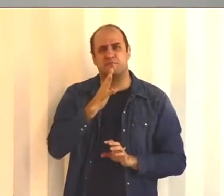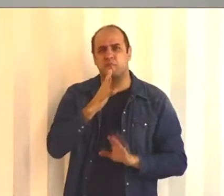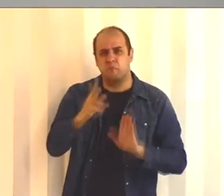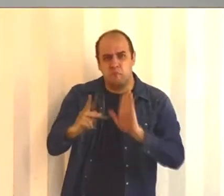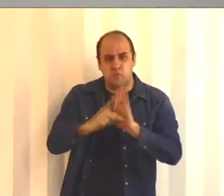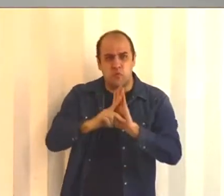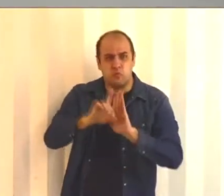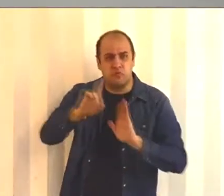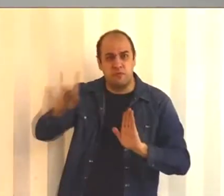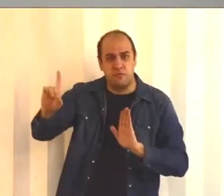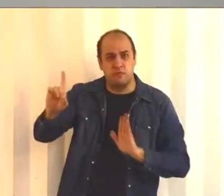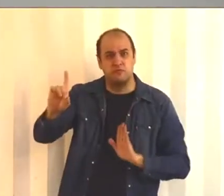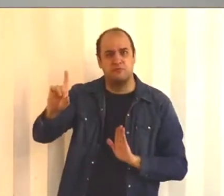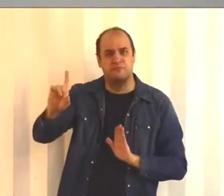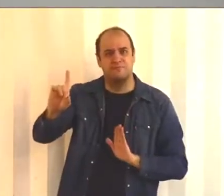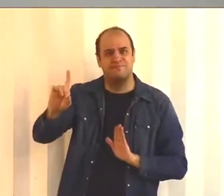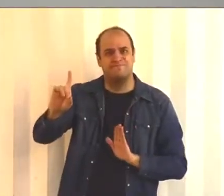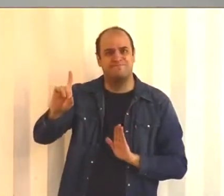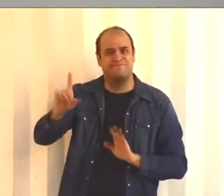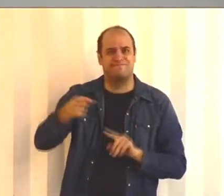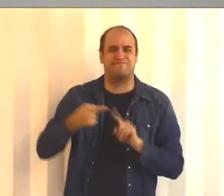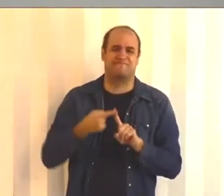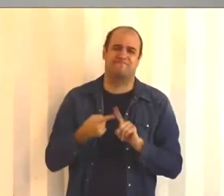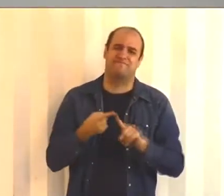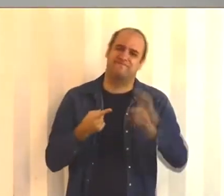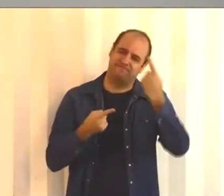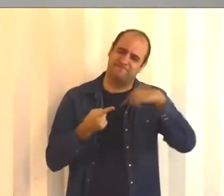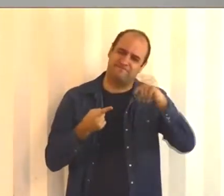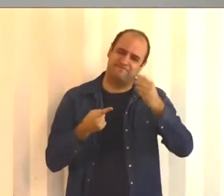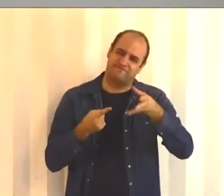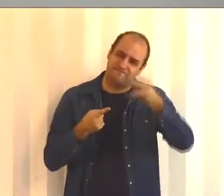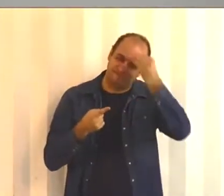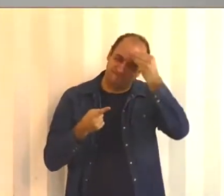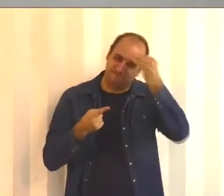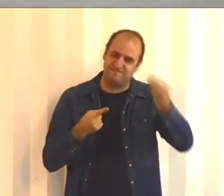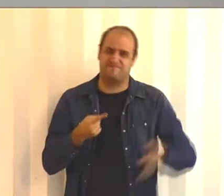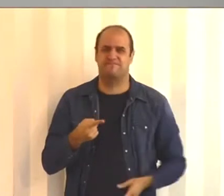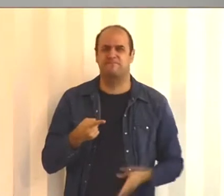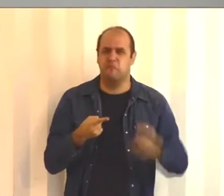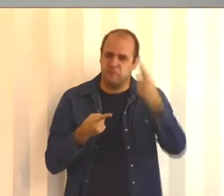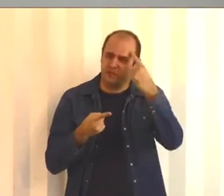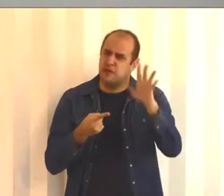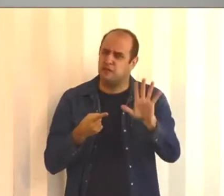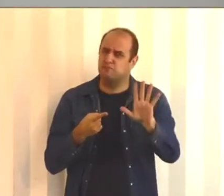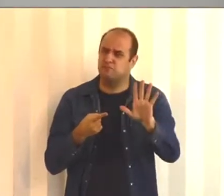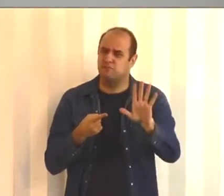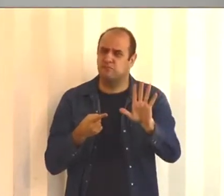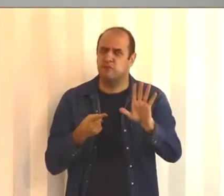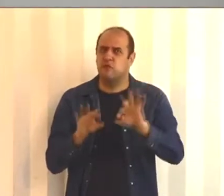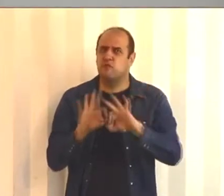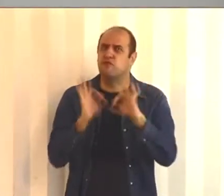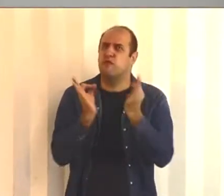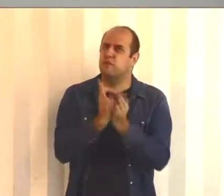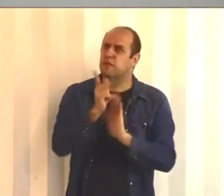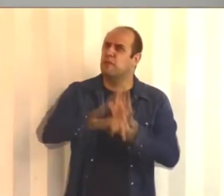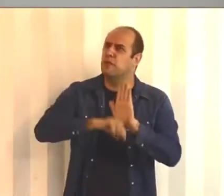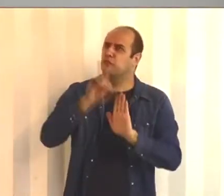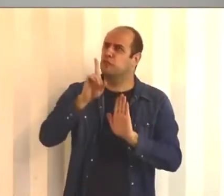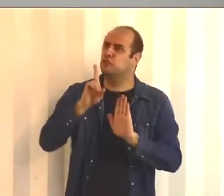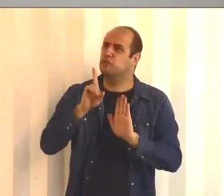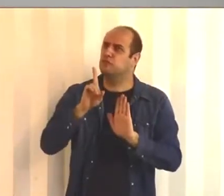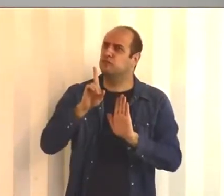de Deus? É um primeiro momento só para pensar aqui, em um segundo pense, minha família está nos planos de